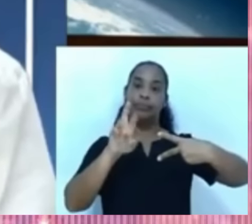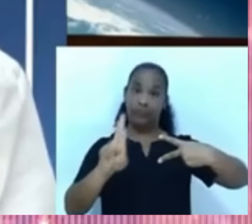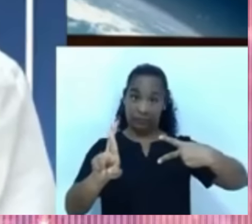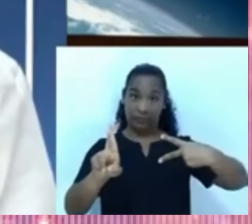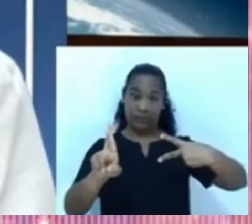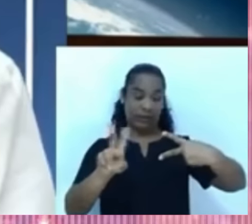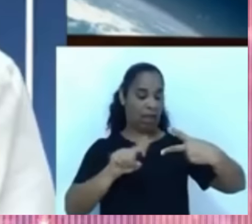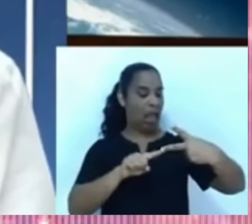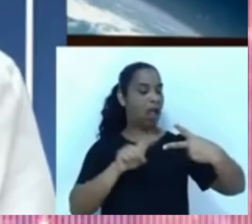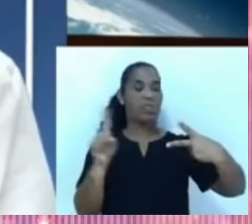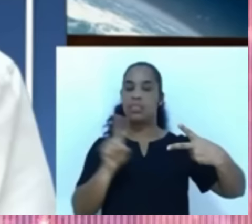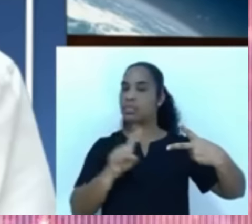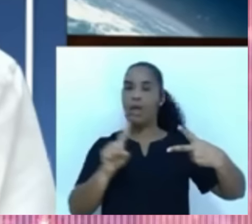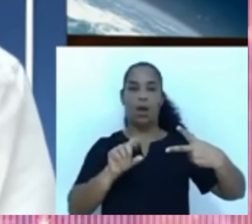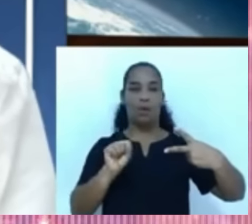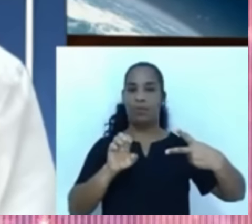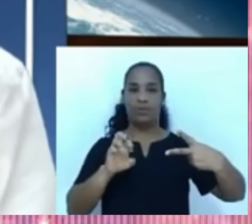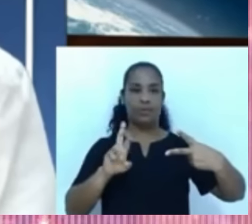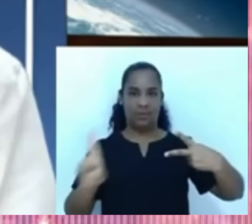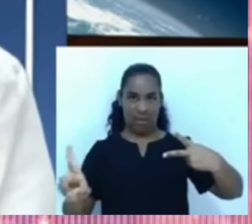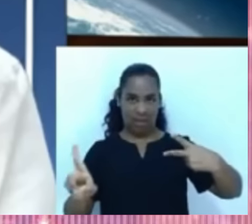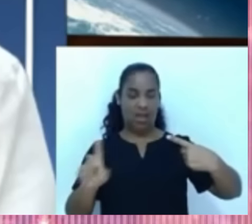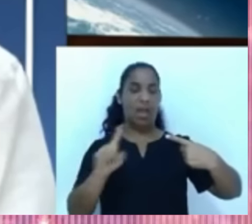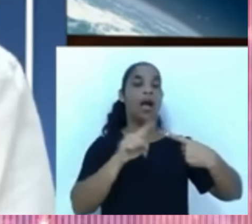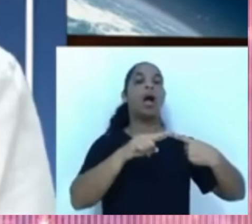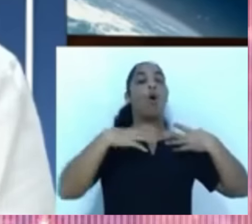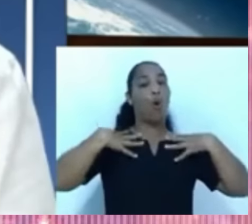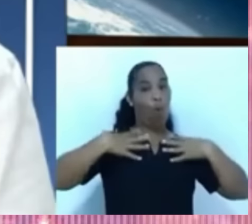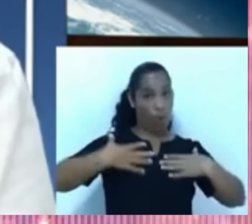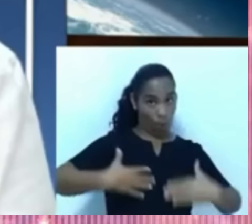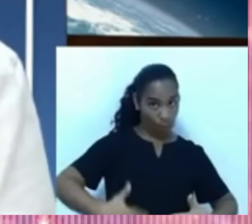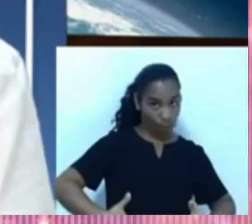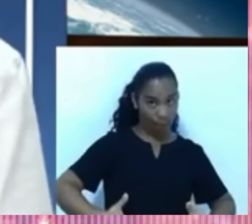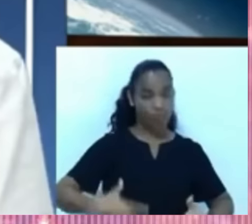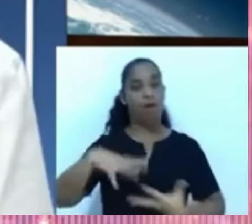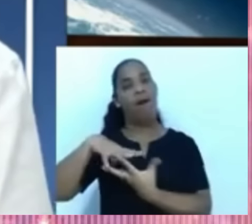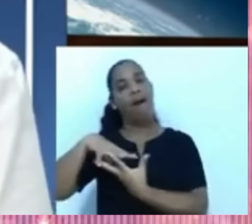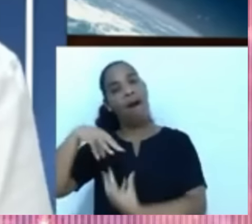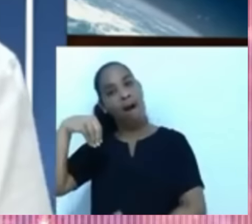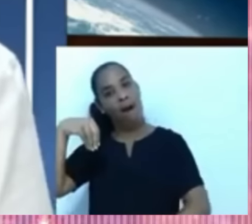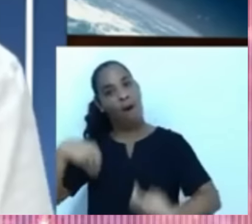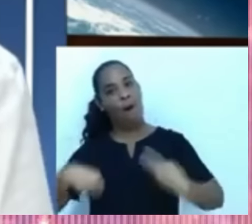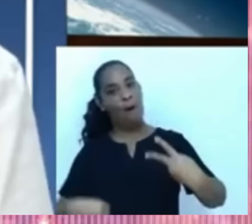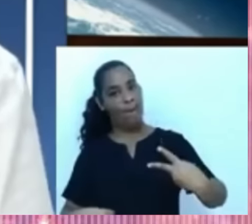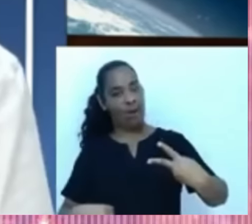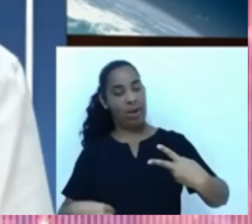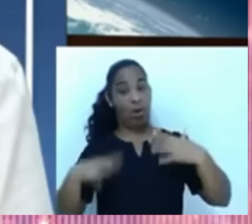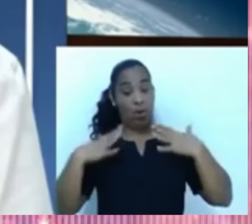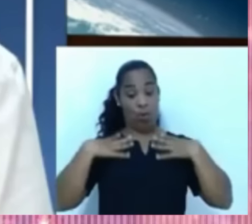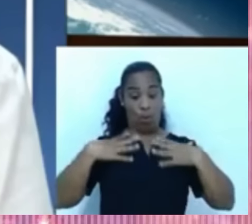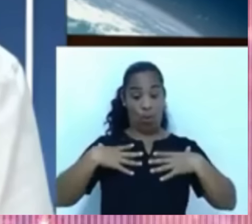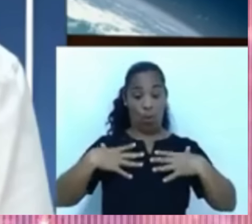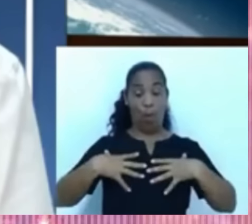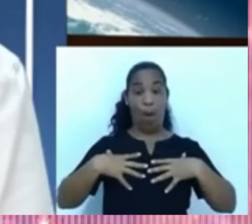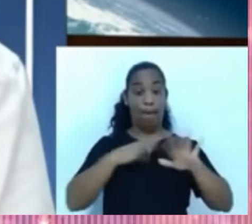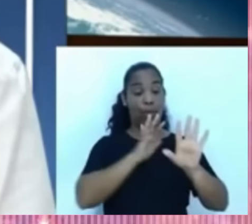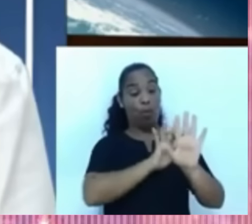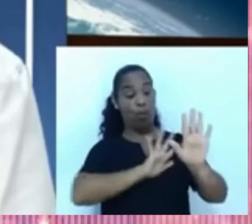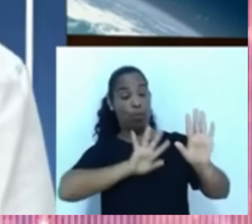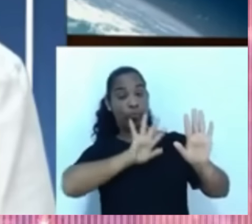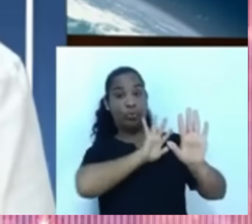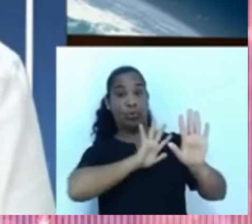ser o corpo e a alma o corpo era a sombra a alma era